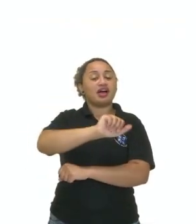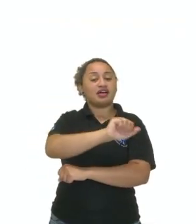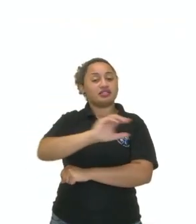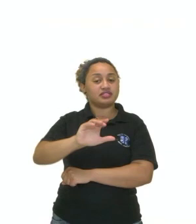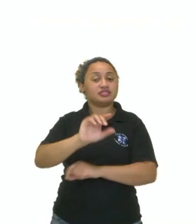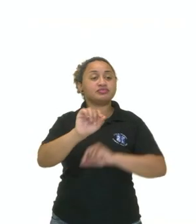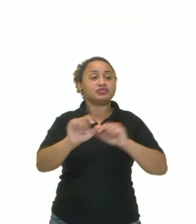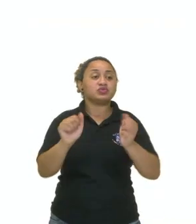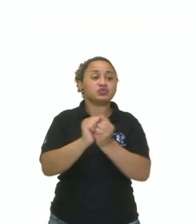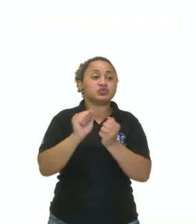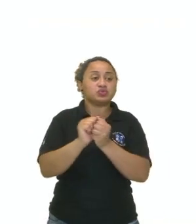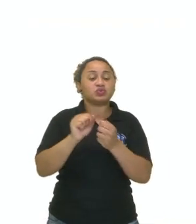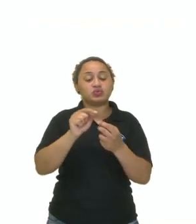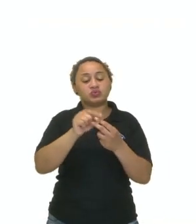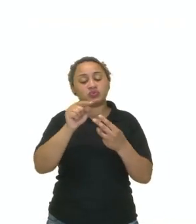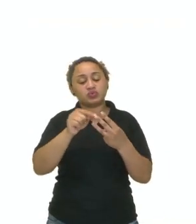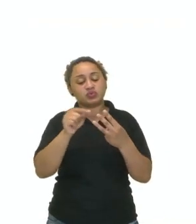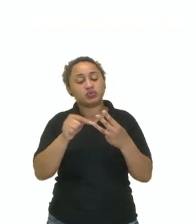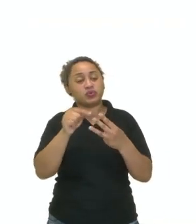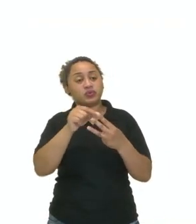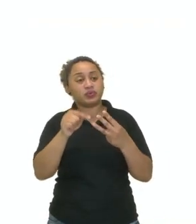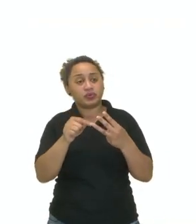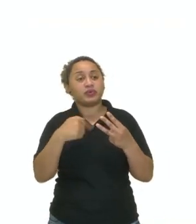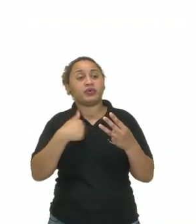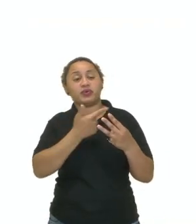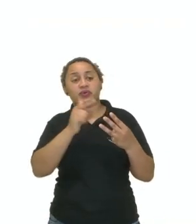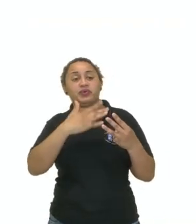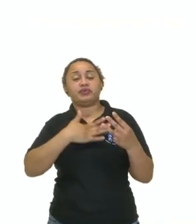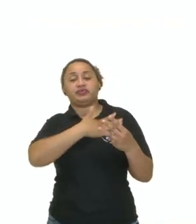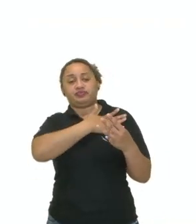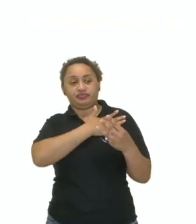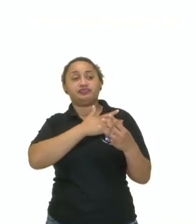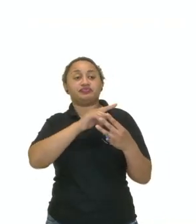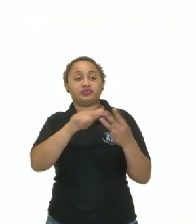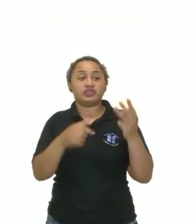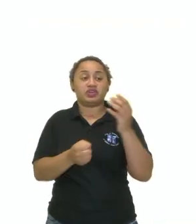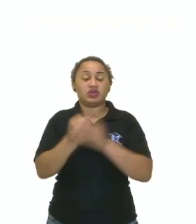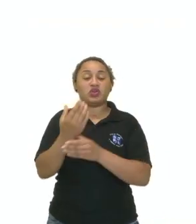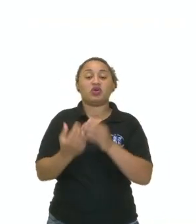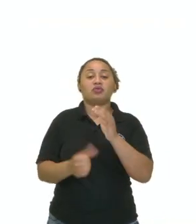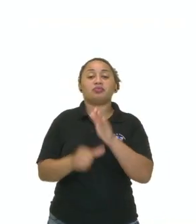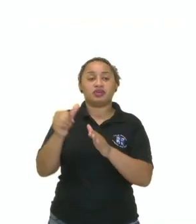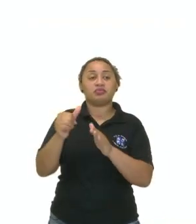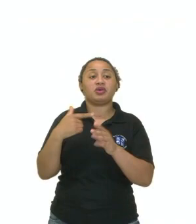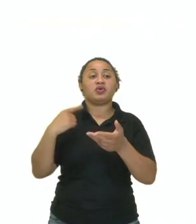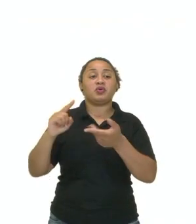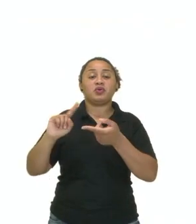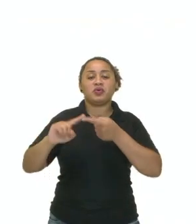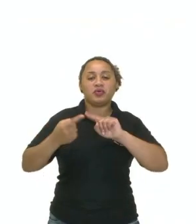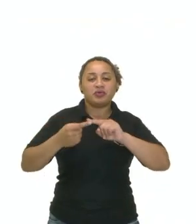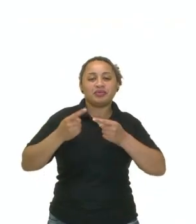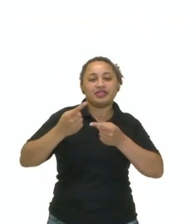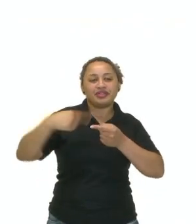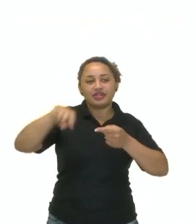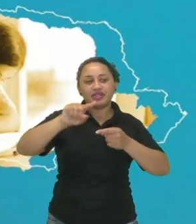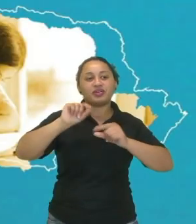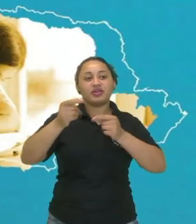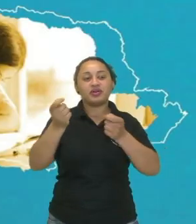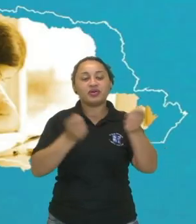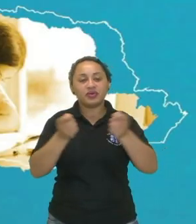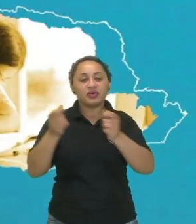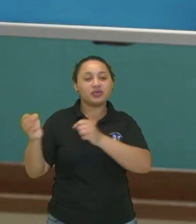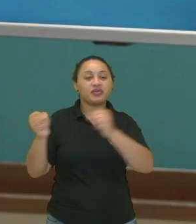César juntou-se aos generais Pompeu e Crasso e formou com eles o primeiro triunvirato, um acordo entre os três generais para controlar